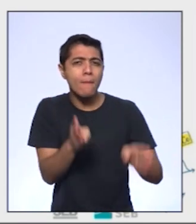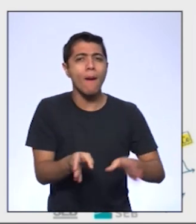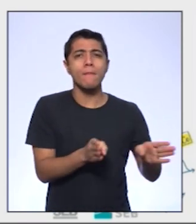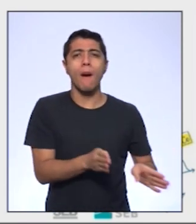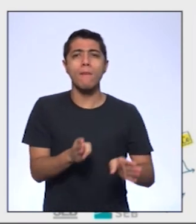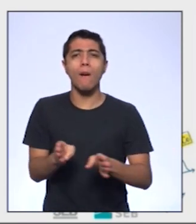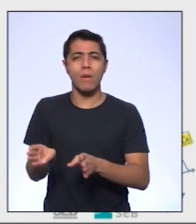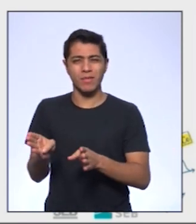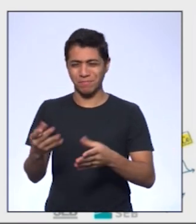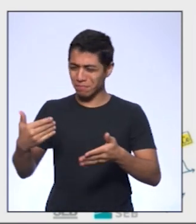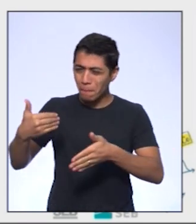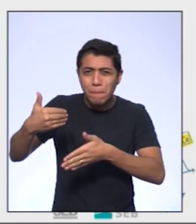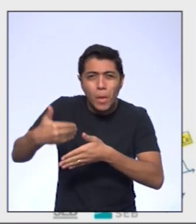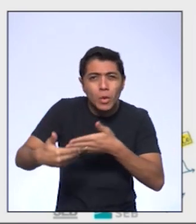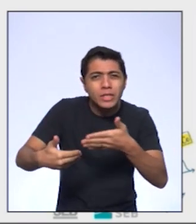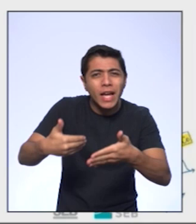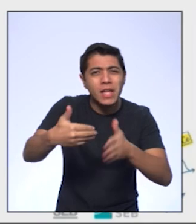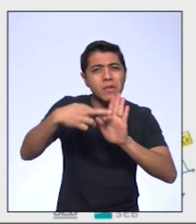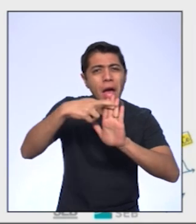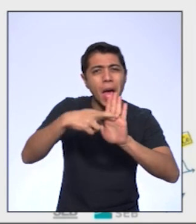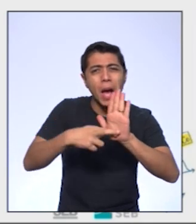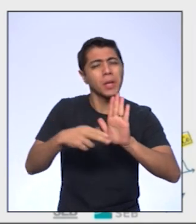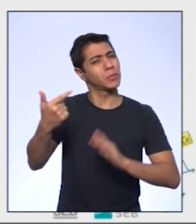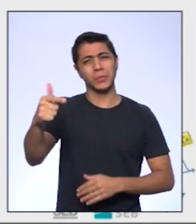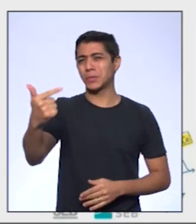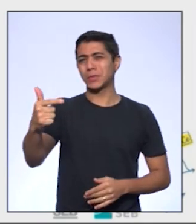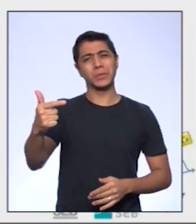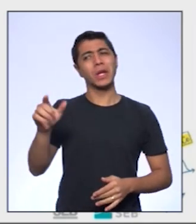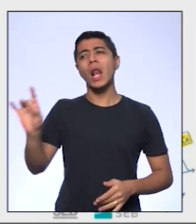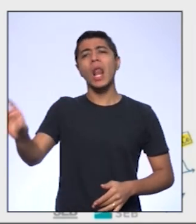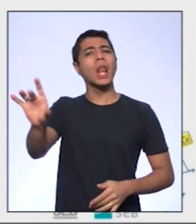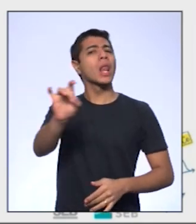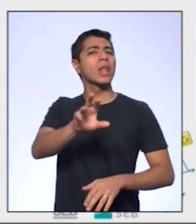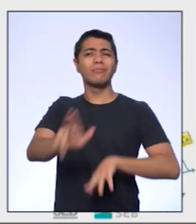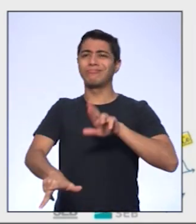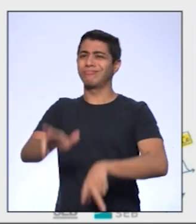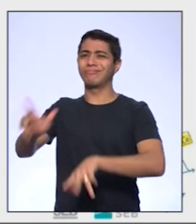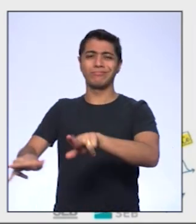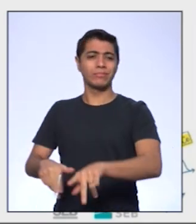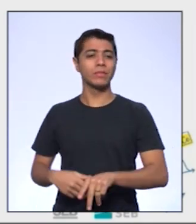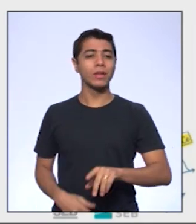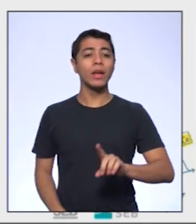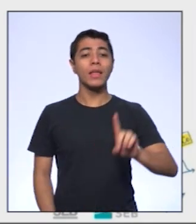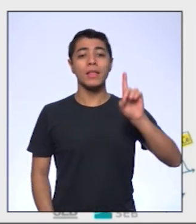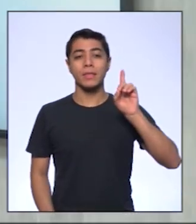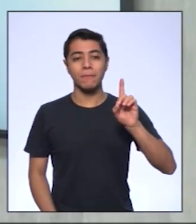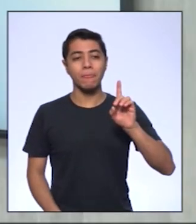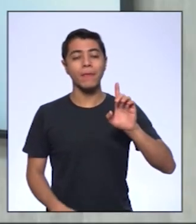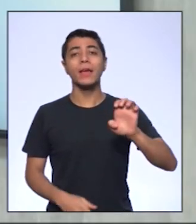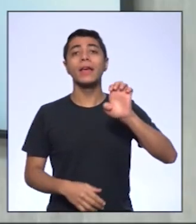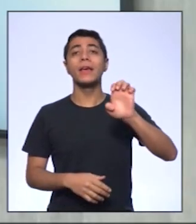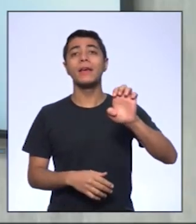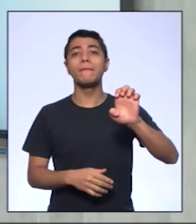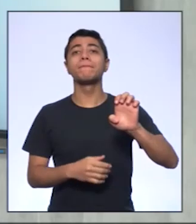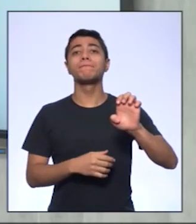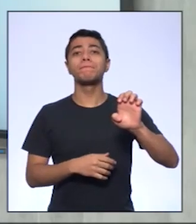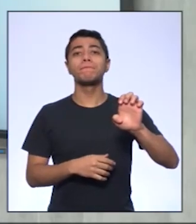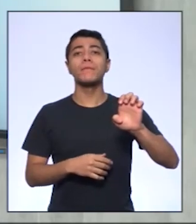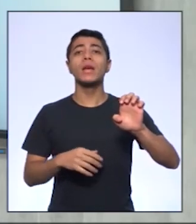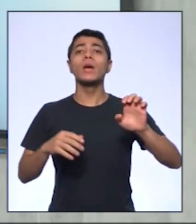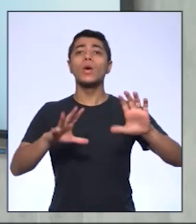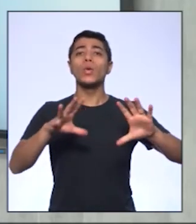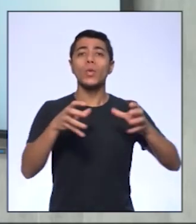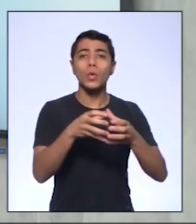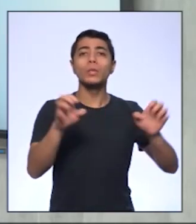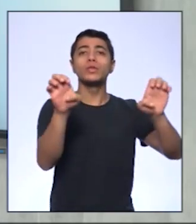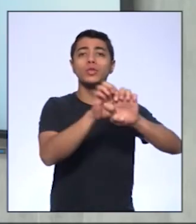criando o seu próprio tipo de processo. E E, desconcentração da estrutura fundiária. Gente, voltei. Não teve desconcentração de